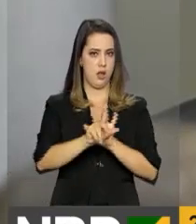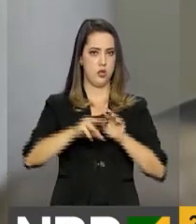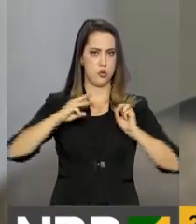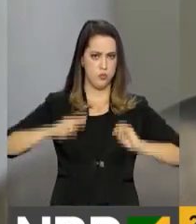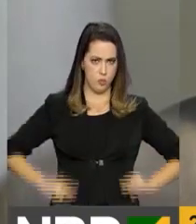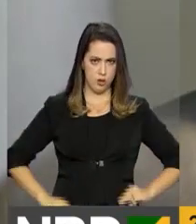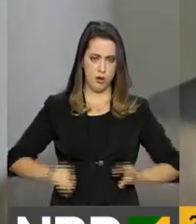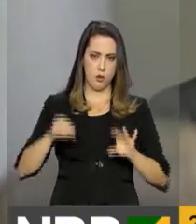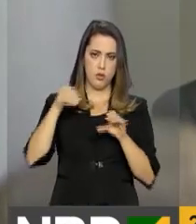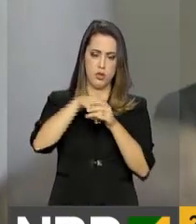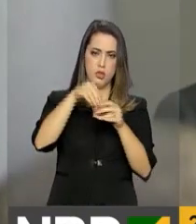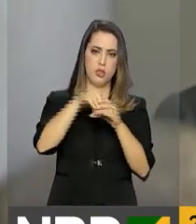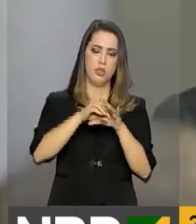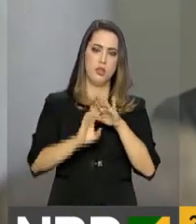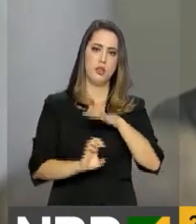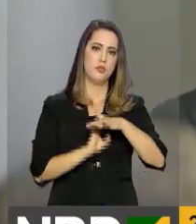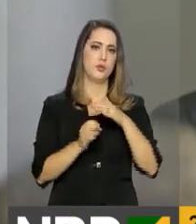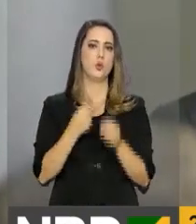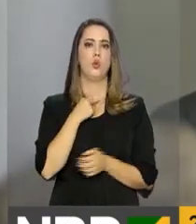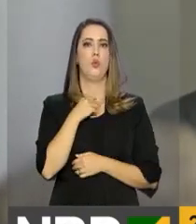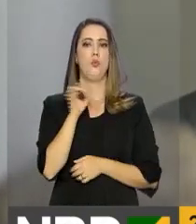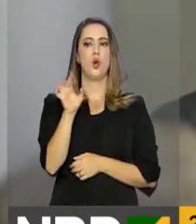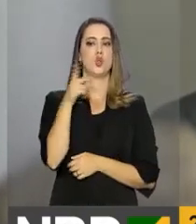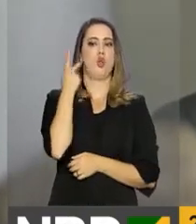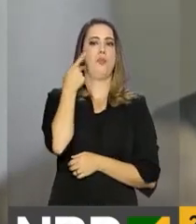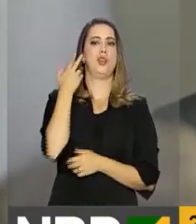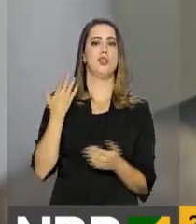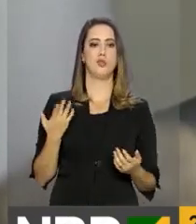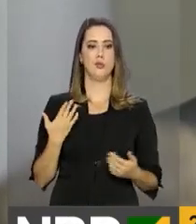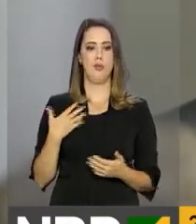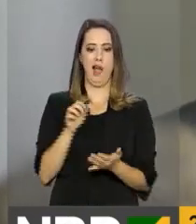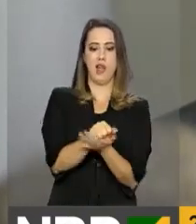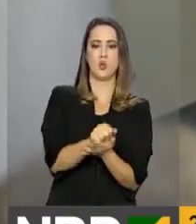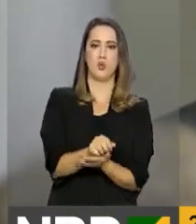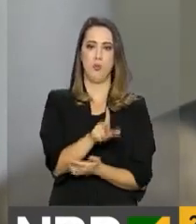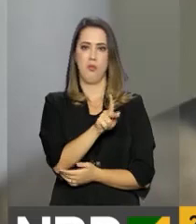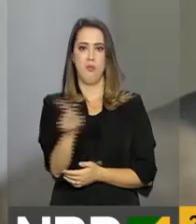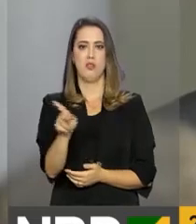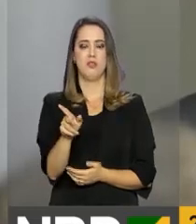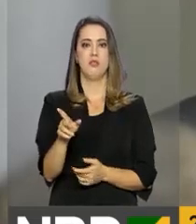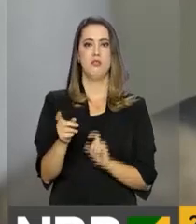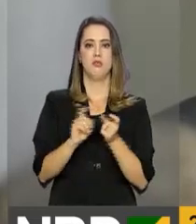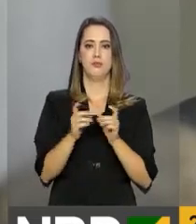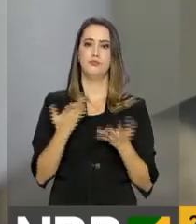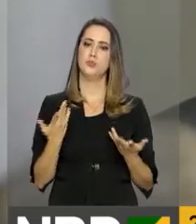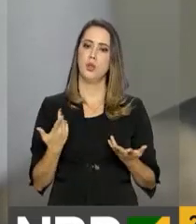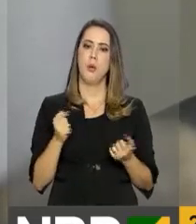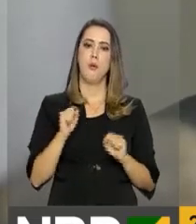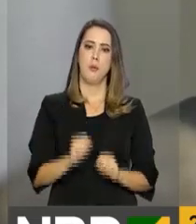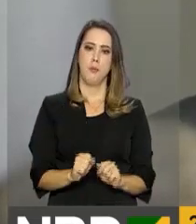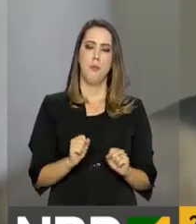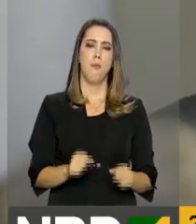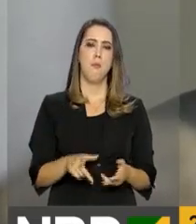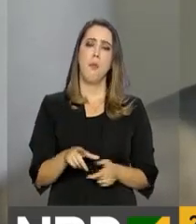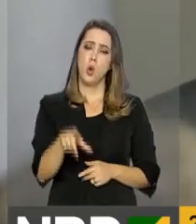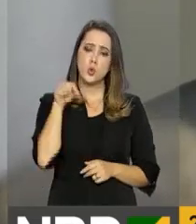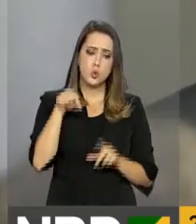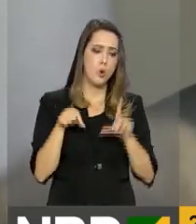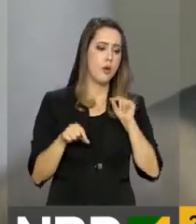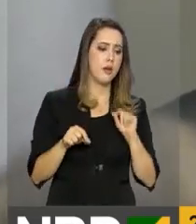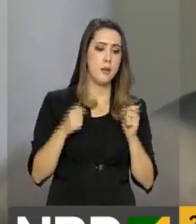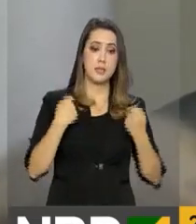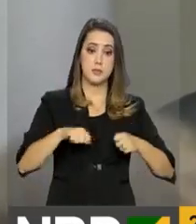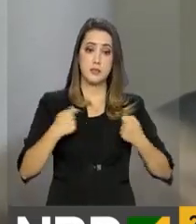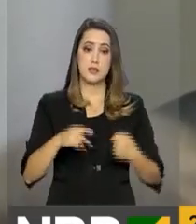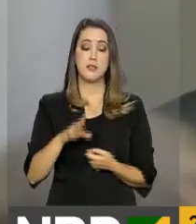não podem ter vindo exclusivamente da área política. Não significa que a área política não possa fazer lembranças, indicações, mas são